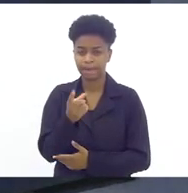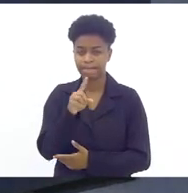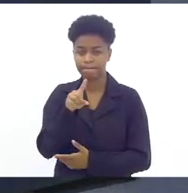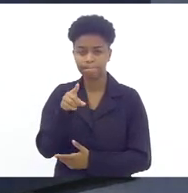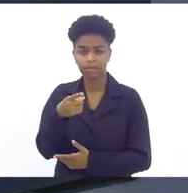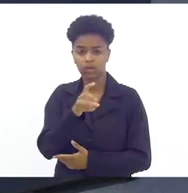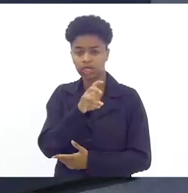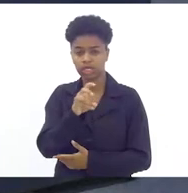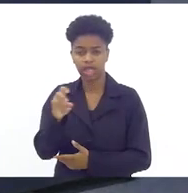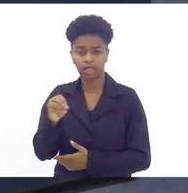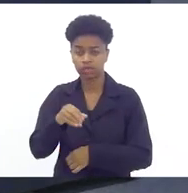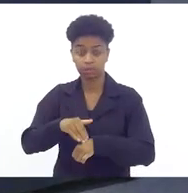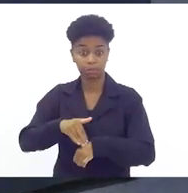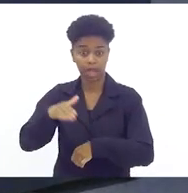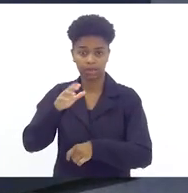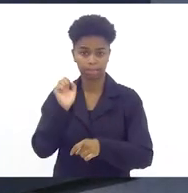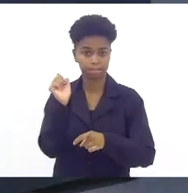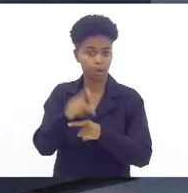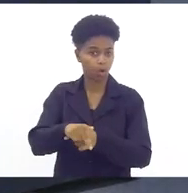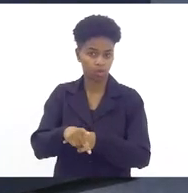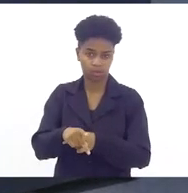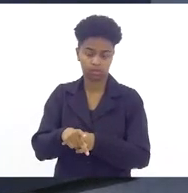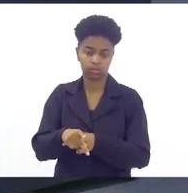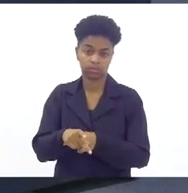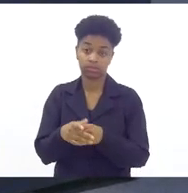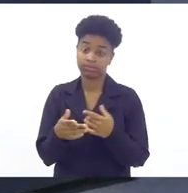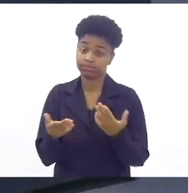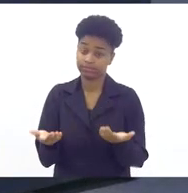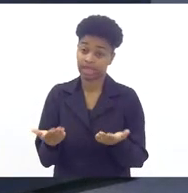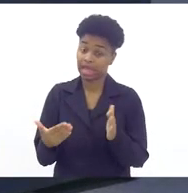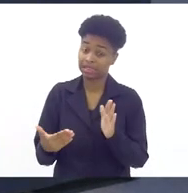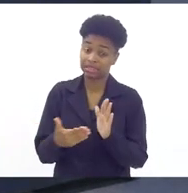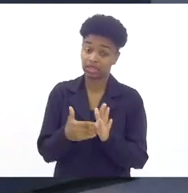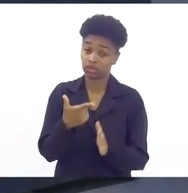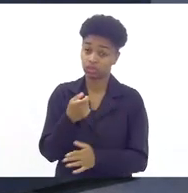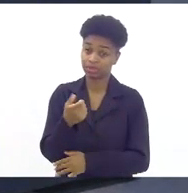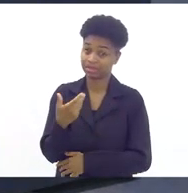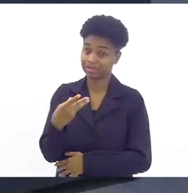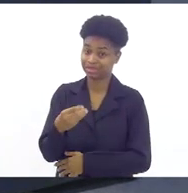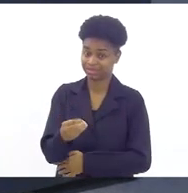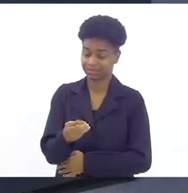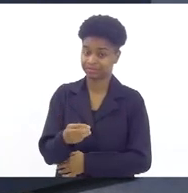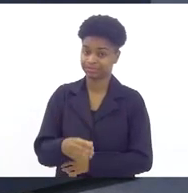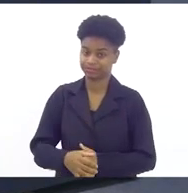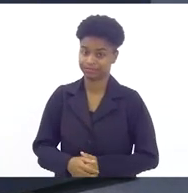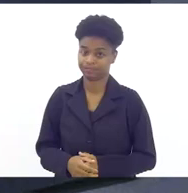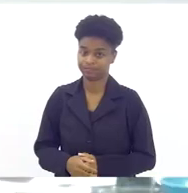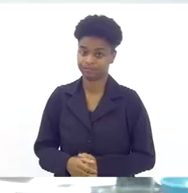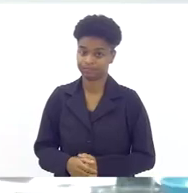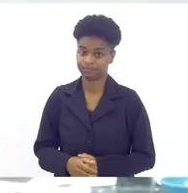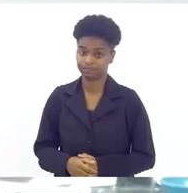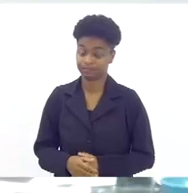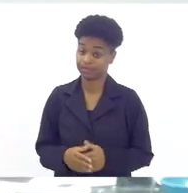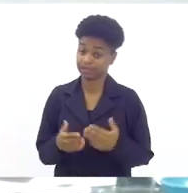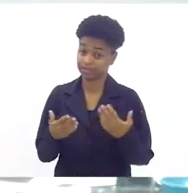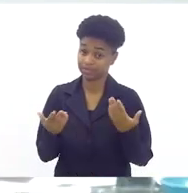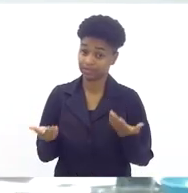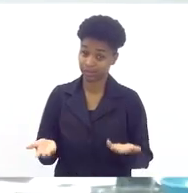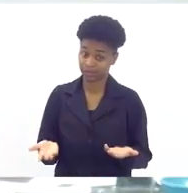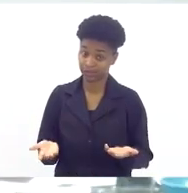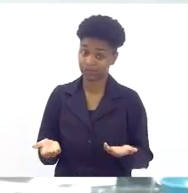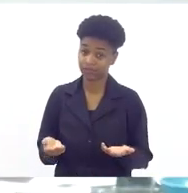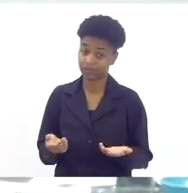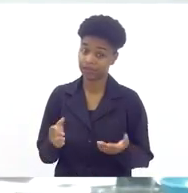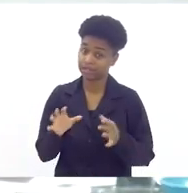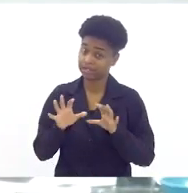de 1.500 aposentadorias não é até até 2030 E então isso é